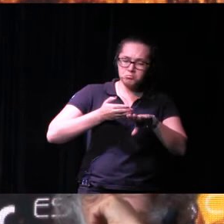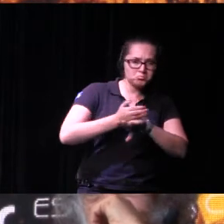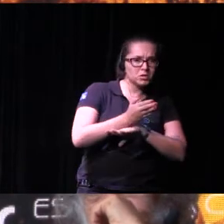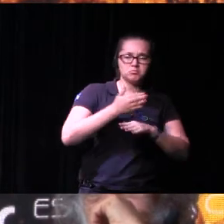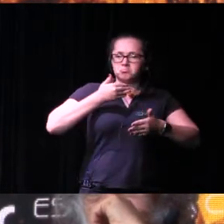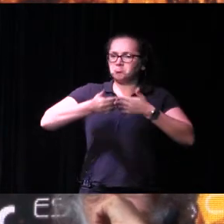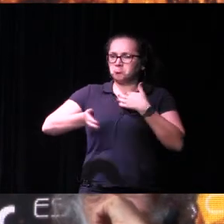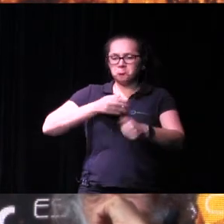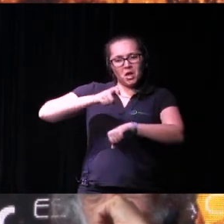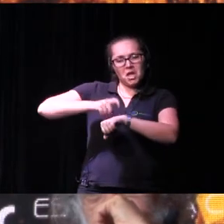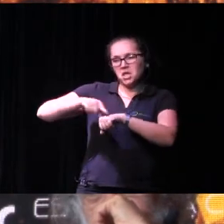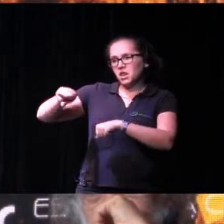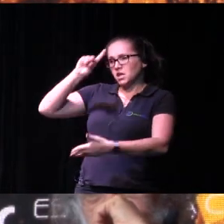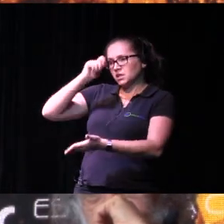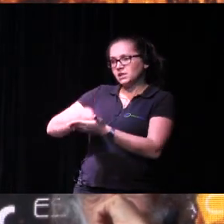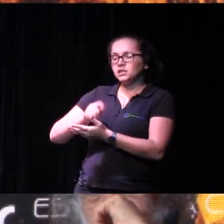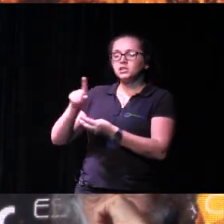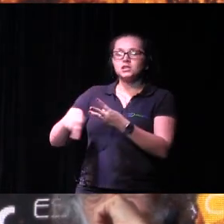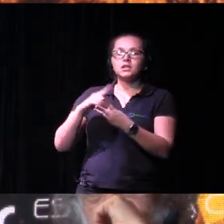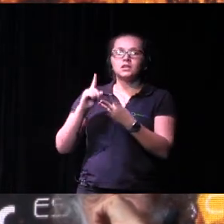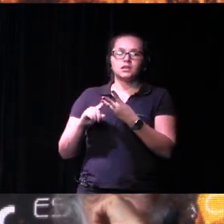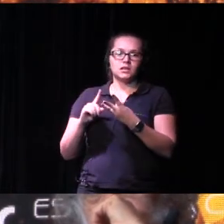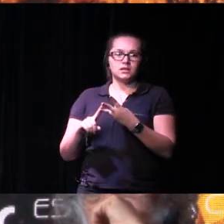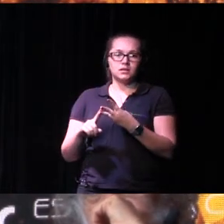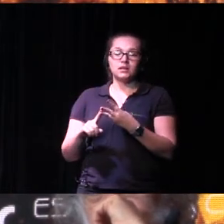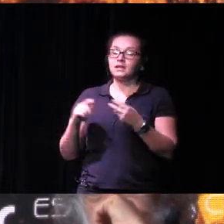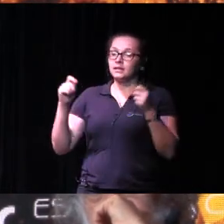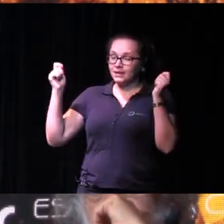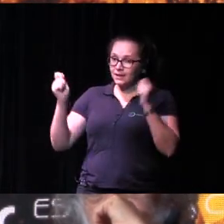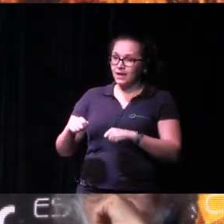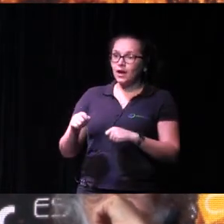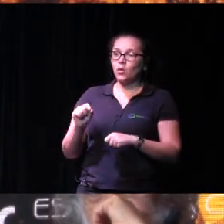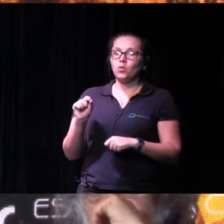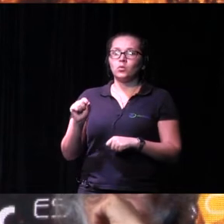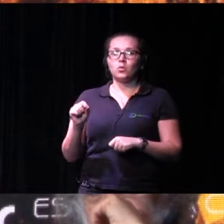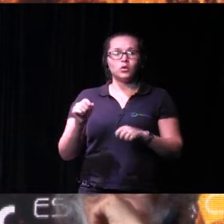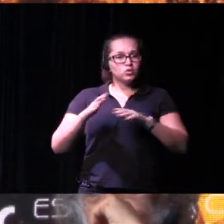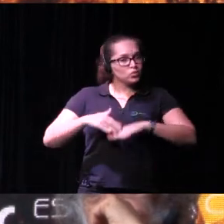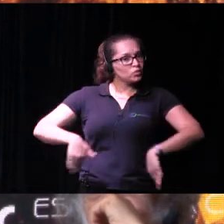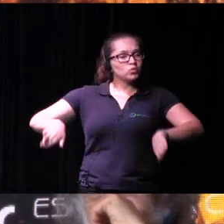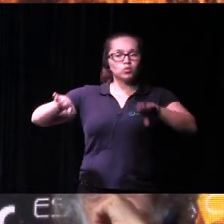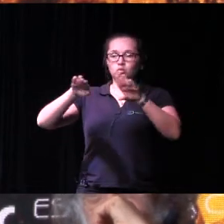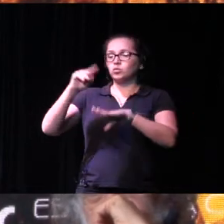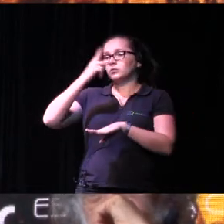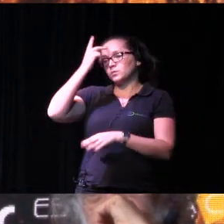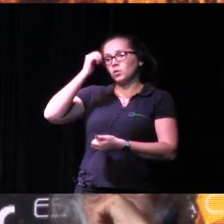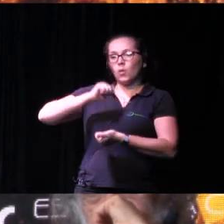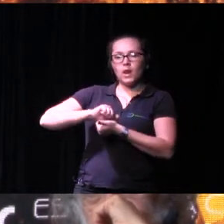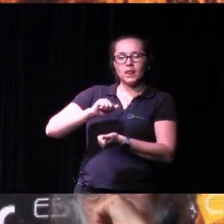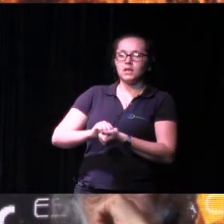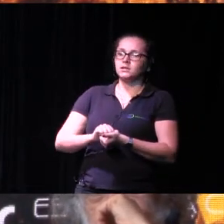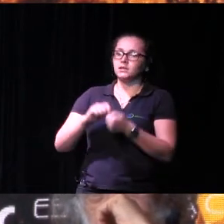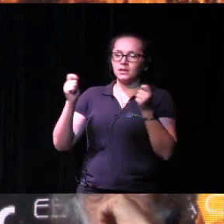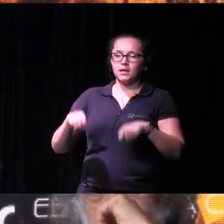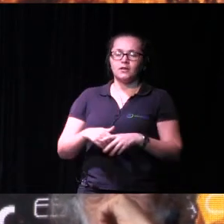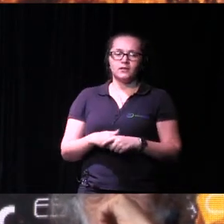hora. E três, que se imprimiria a toda qualidade possível. e nesse momento se fez